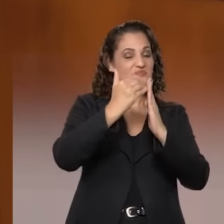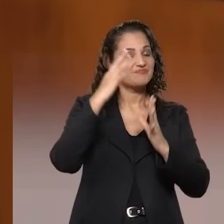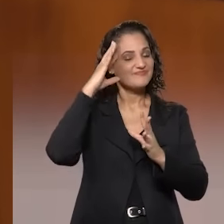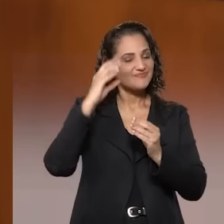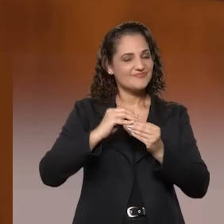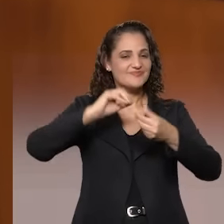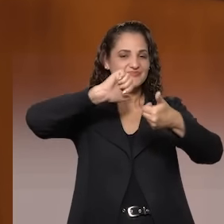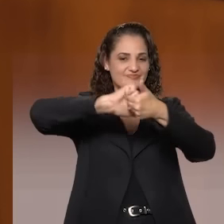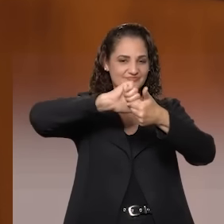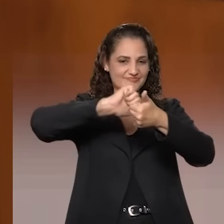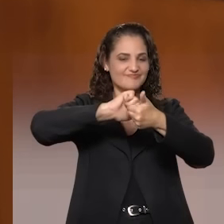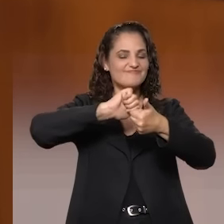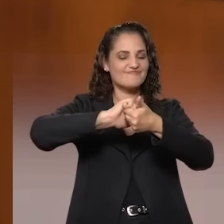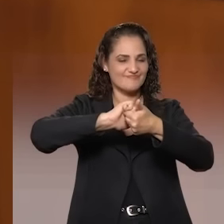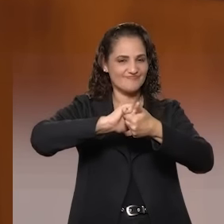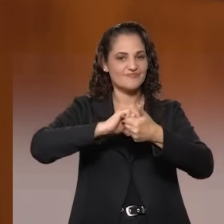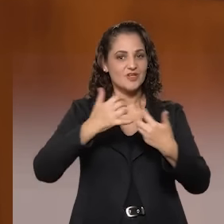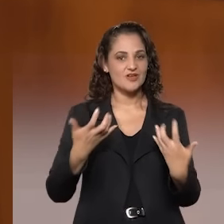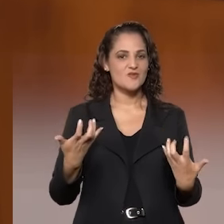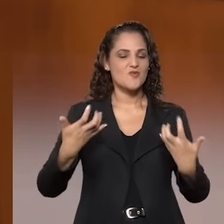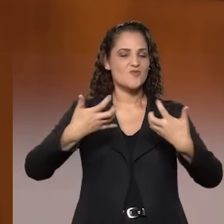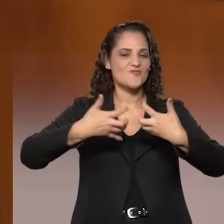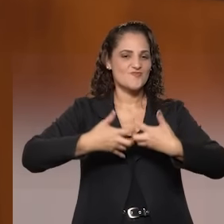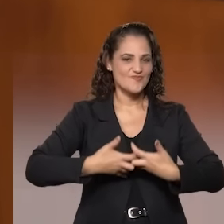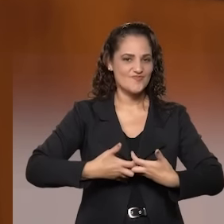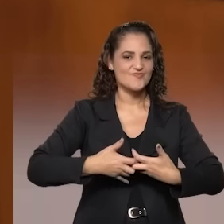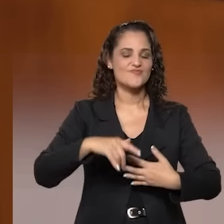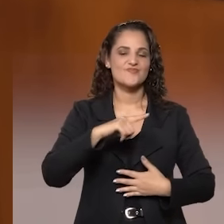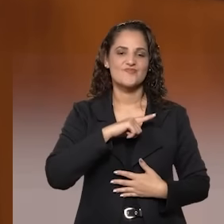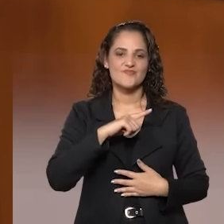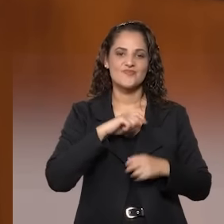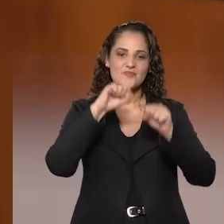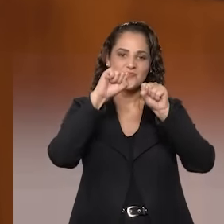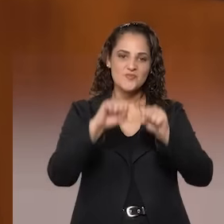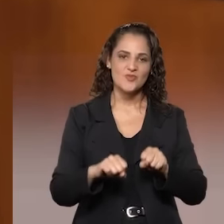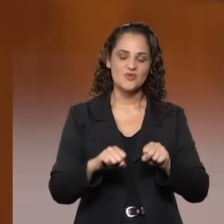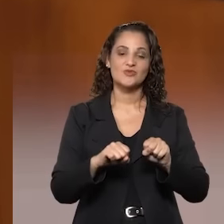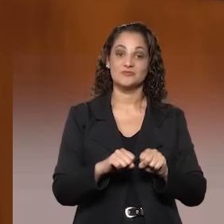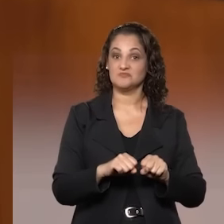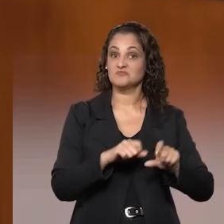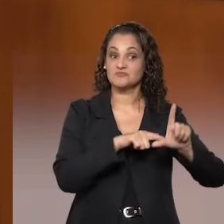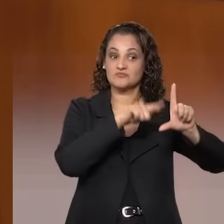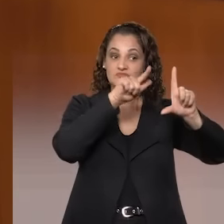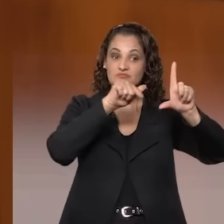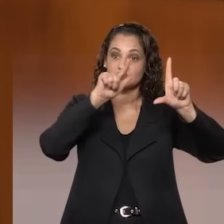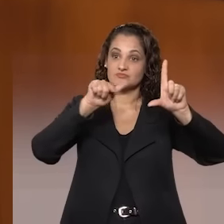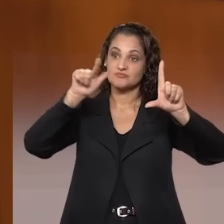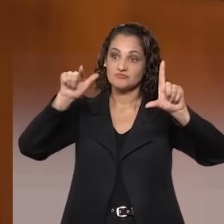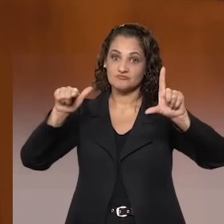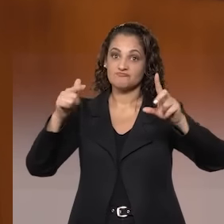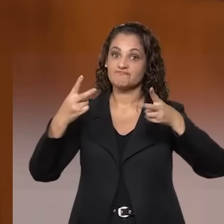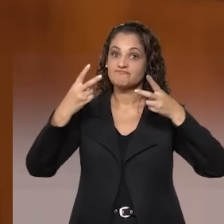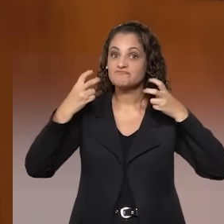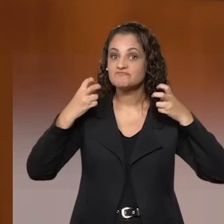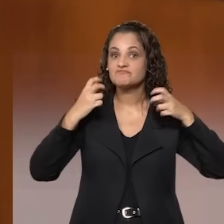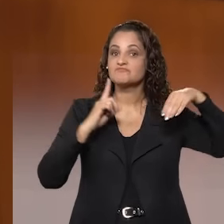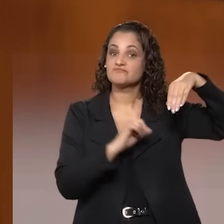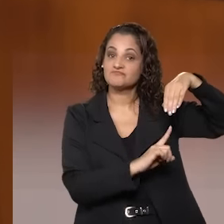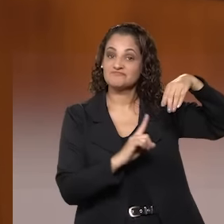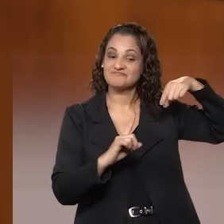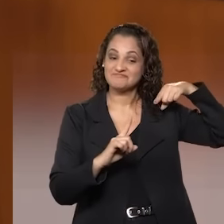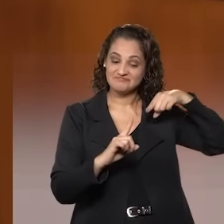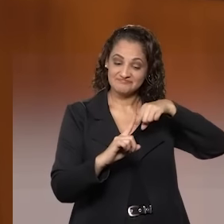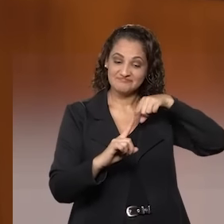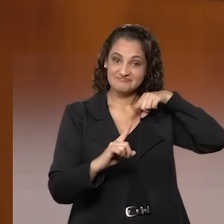vamos também poder ter indicadores sobre a percepção do cliente clientes não gostam de saber que as